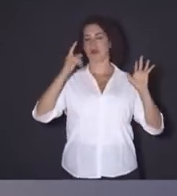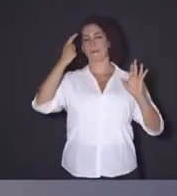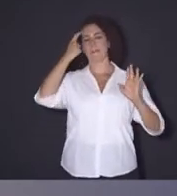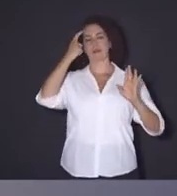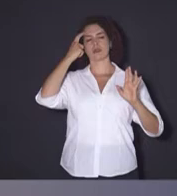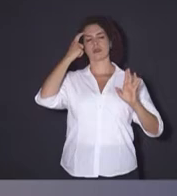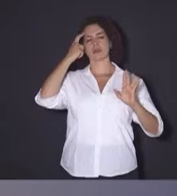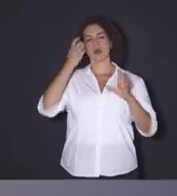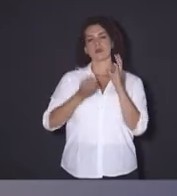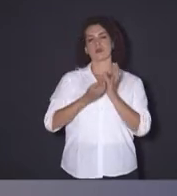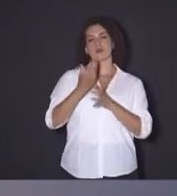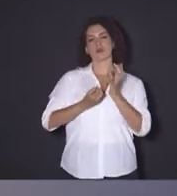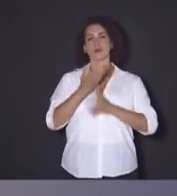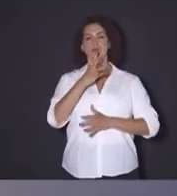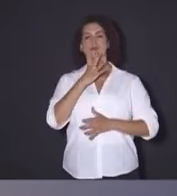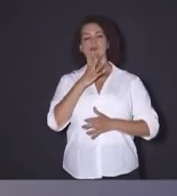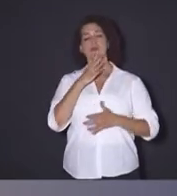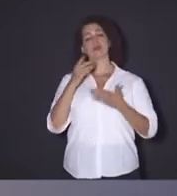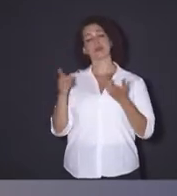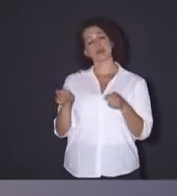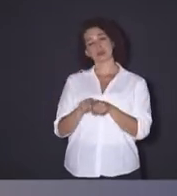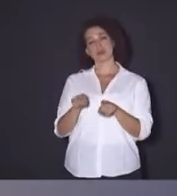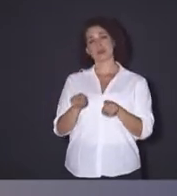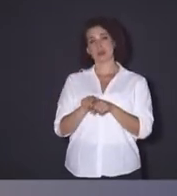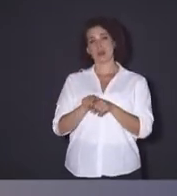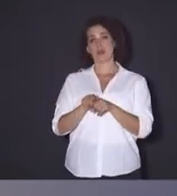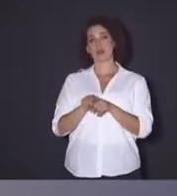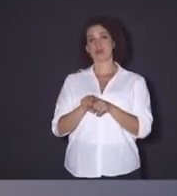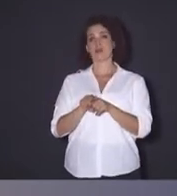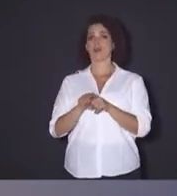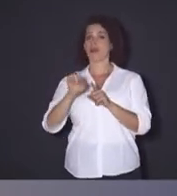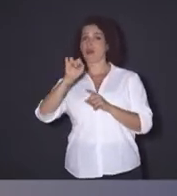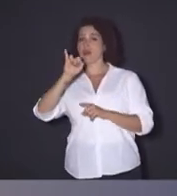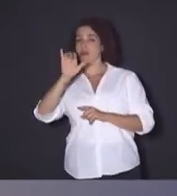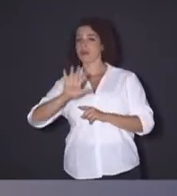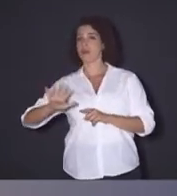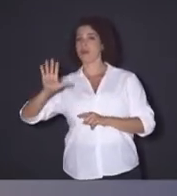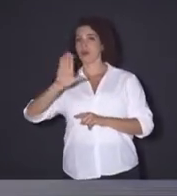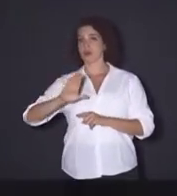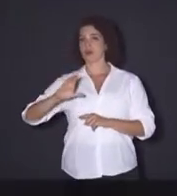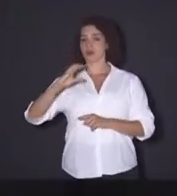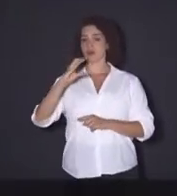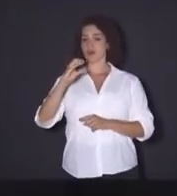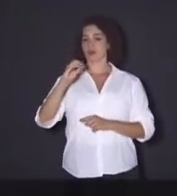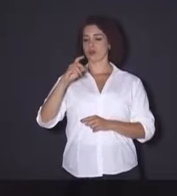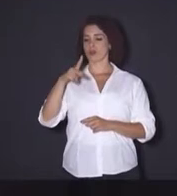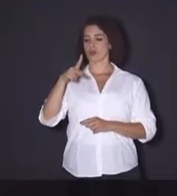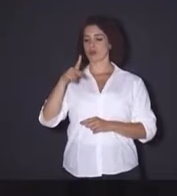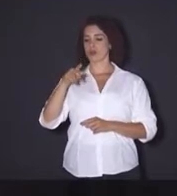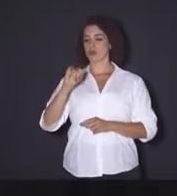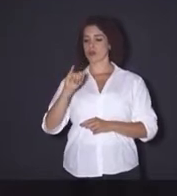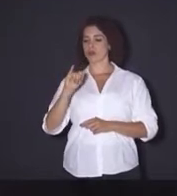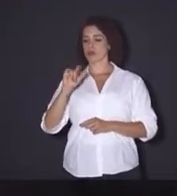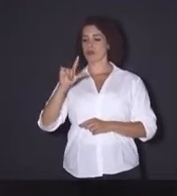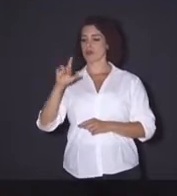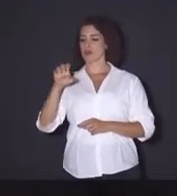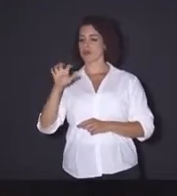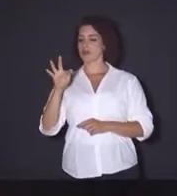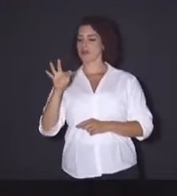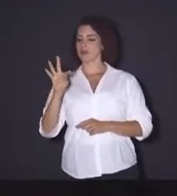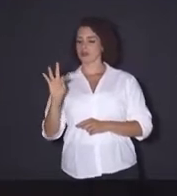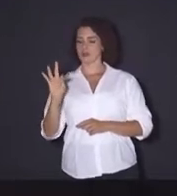contemporaneidade, e a imagem também do Cop Left, que coloca em questão a condição, eu diria, fundamentalista do autor,